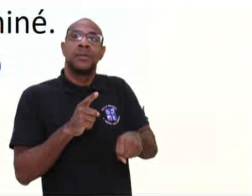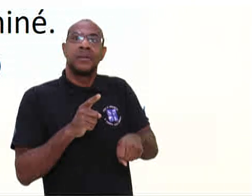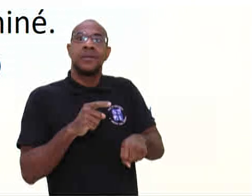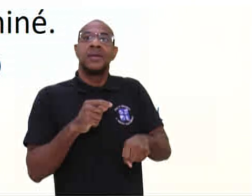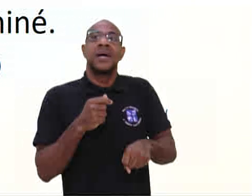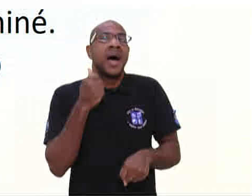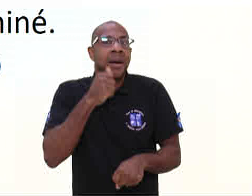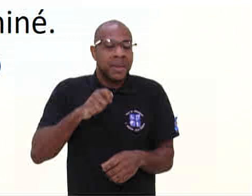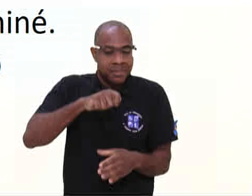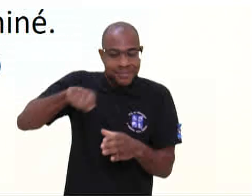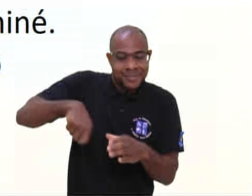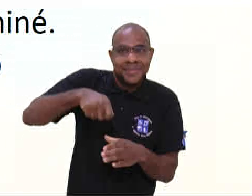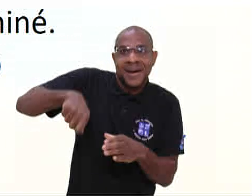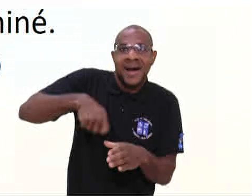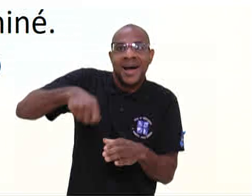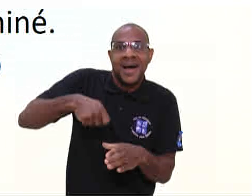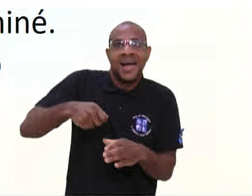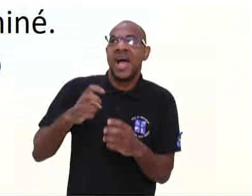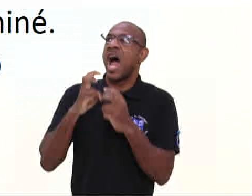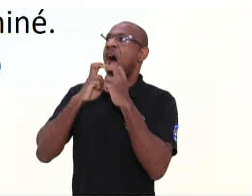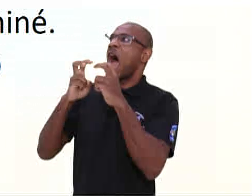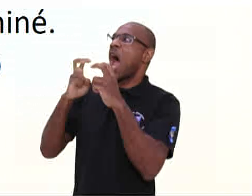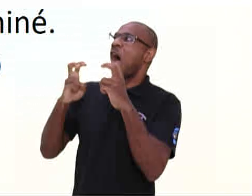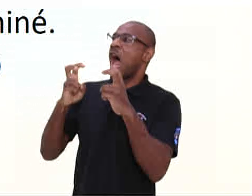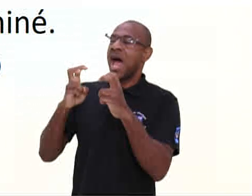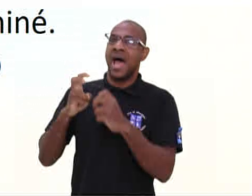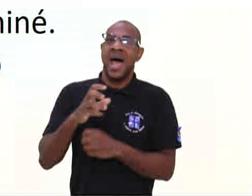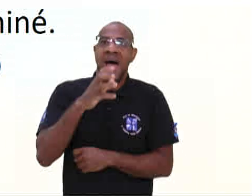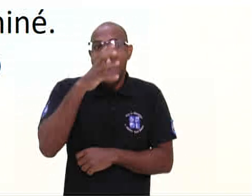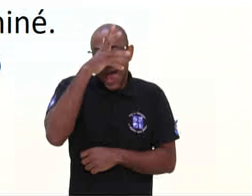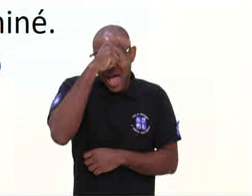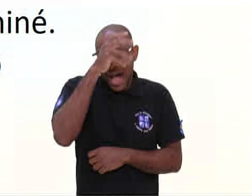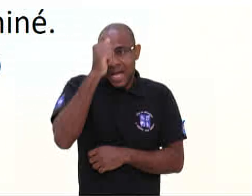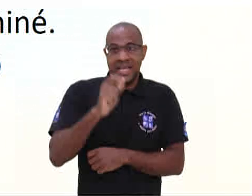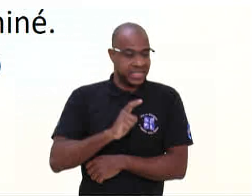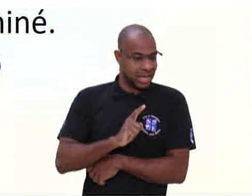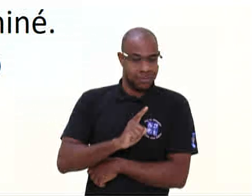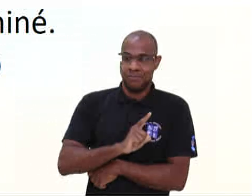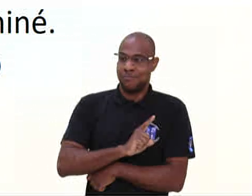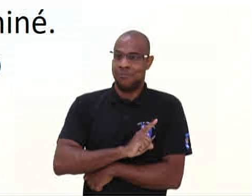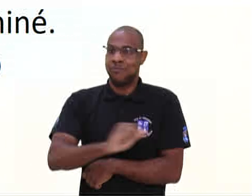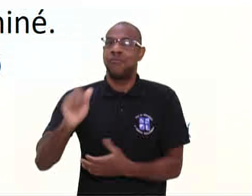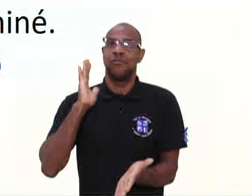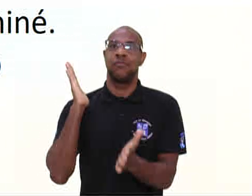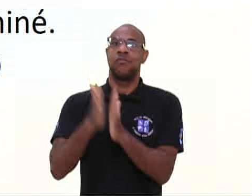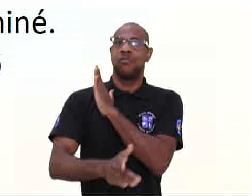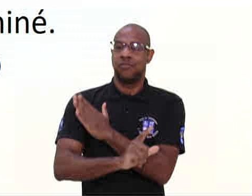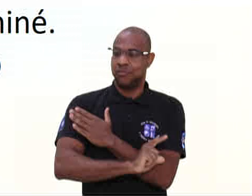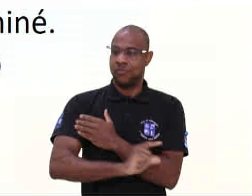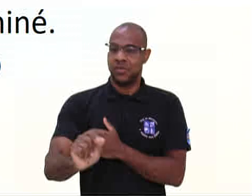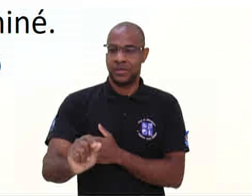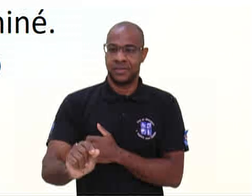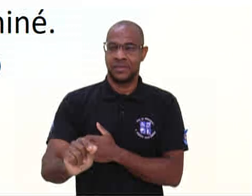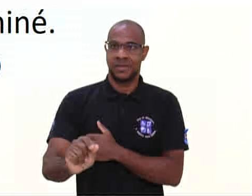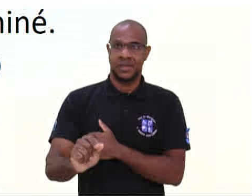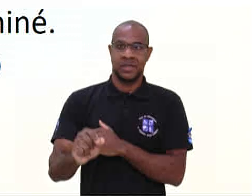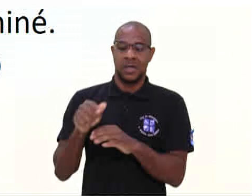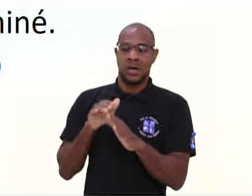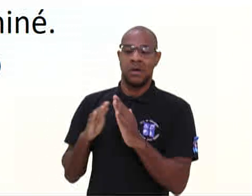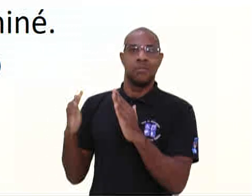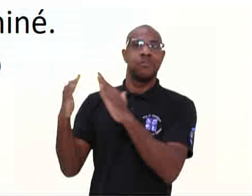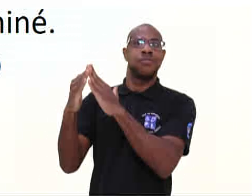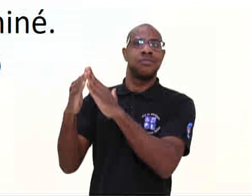e em breve estava no terraço do vizinho, de onde, em outro voo desajeitado, alcançou um telhado.